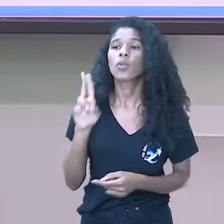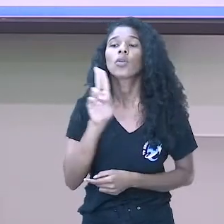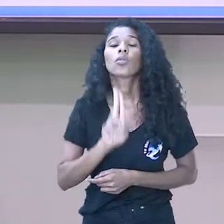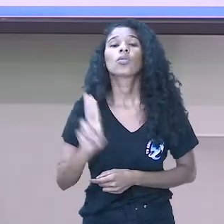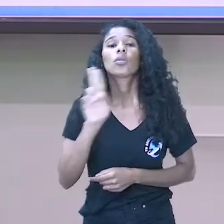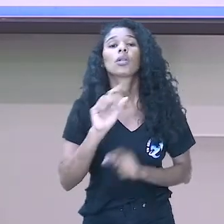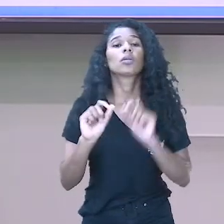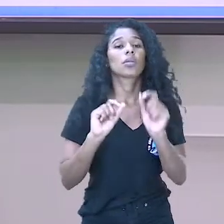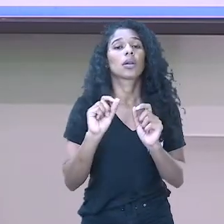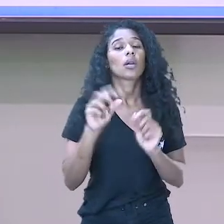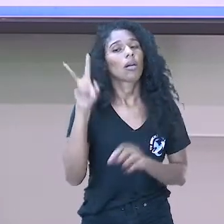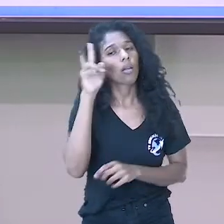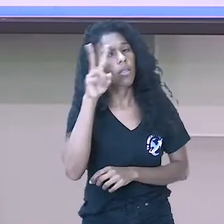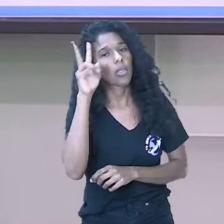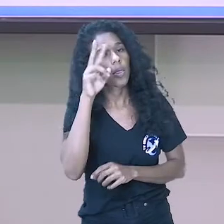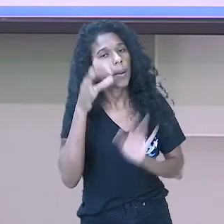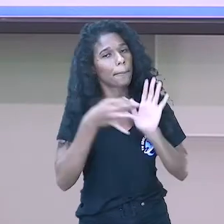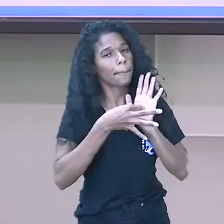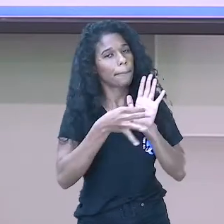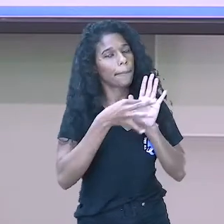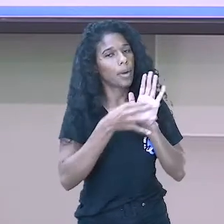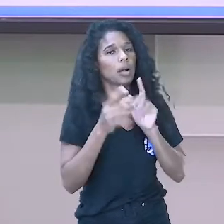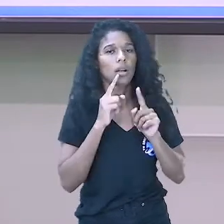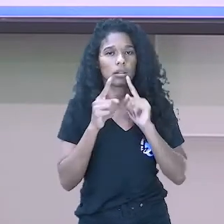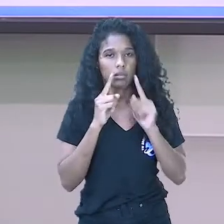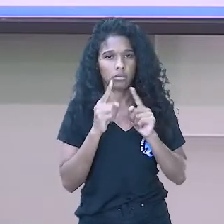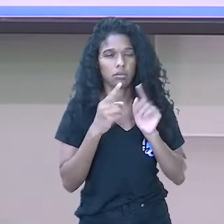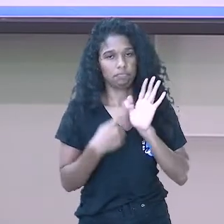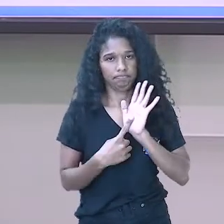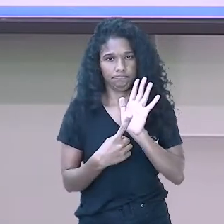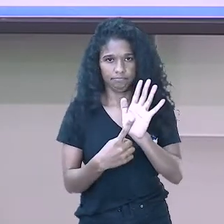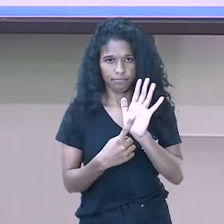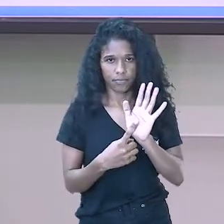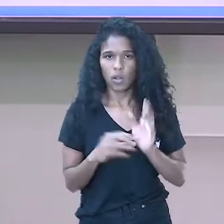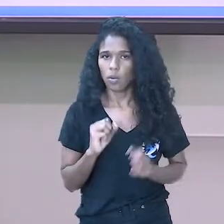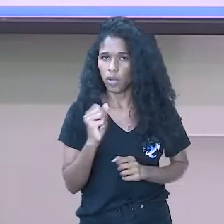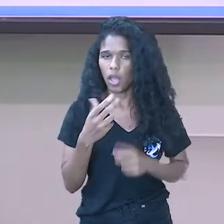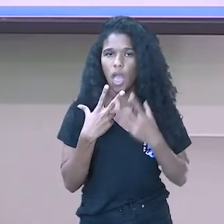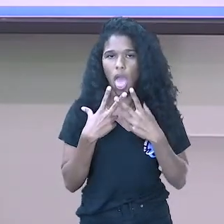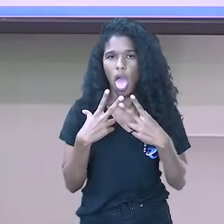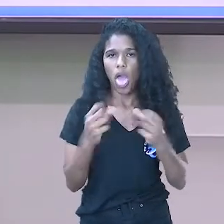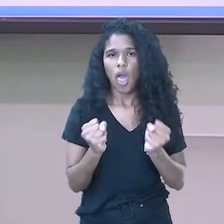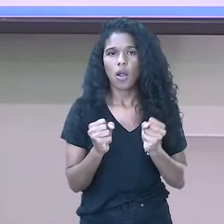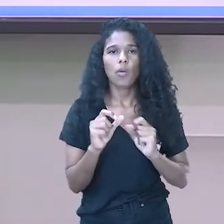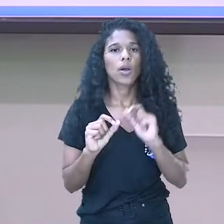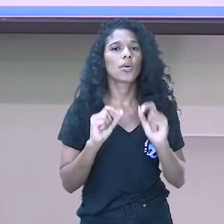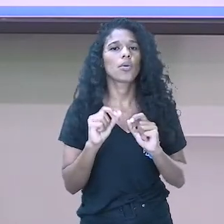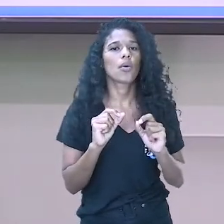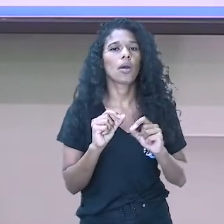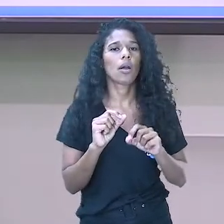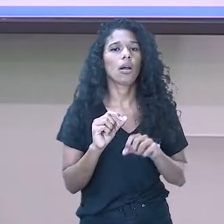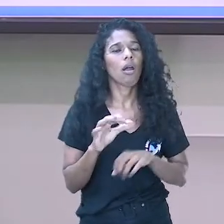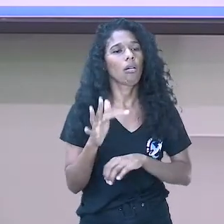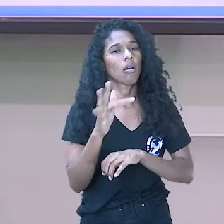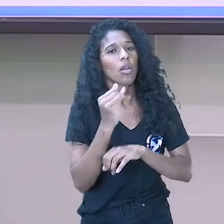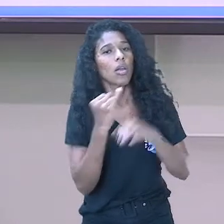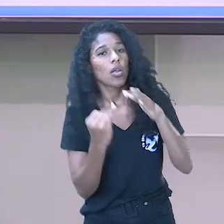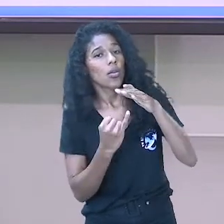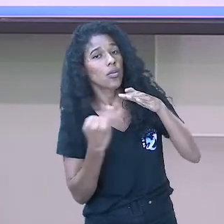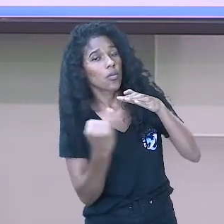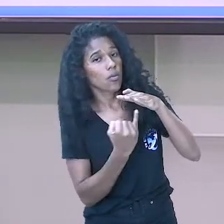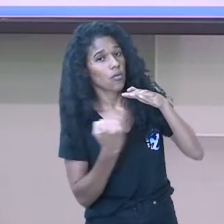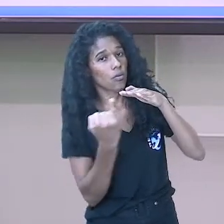e demonstrar a opinião dele, tá certo? É uma linguagem coloquial. Então, na crônica, você não vai encontrar aquela